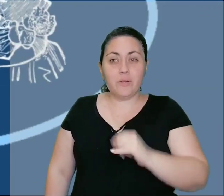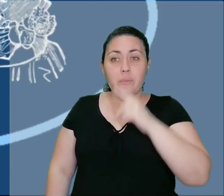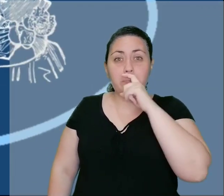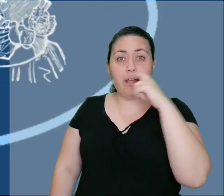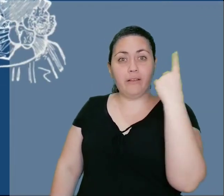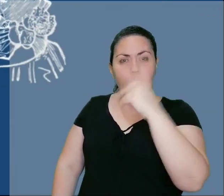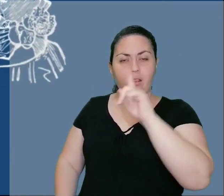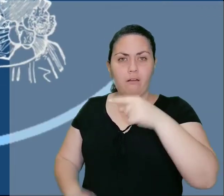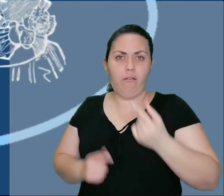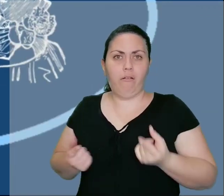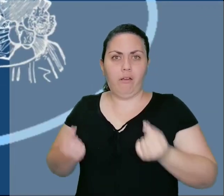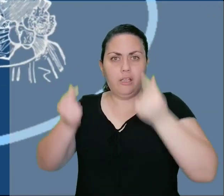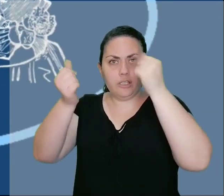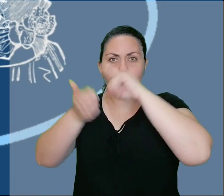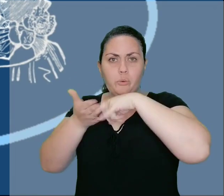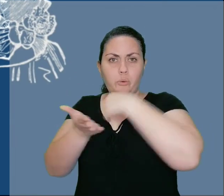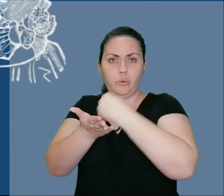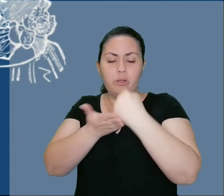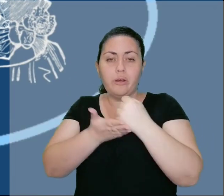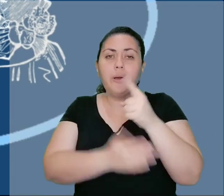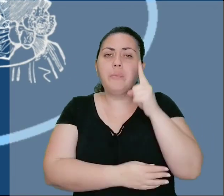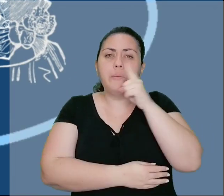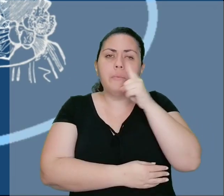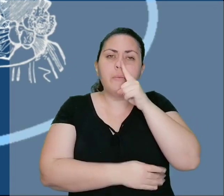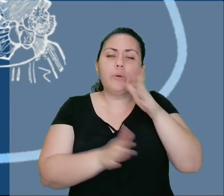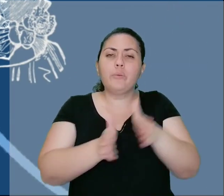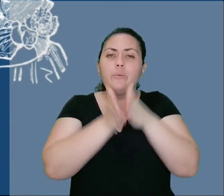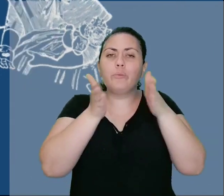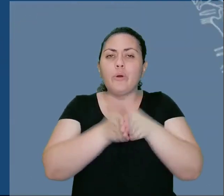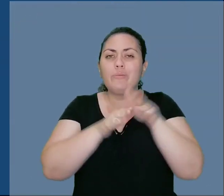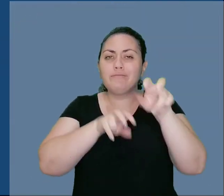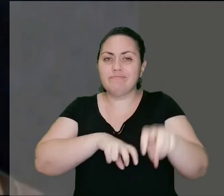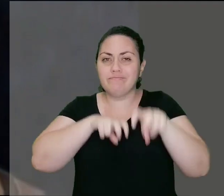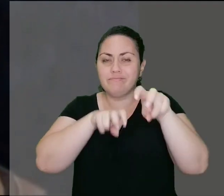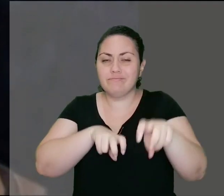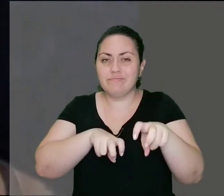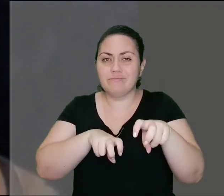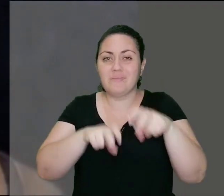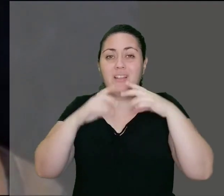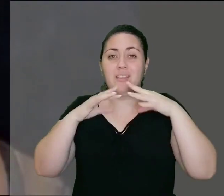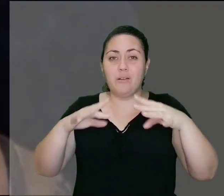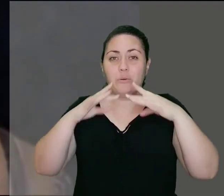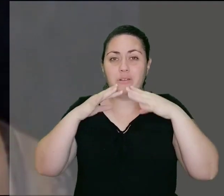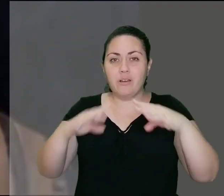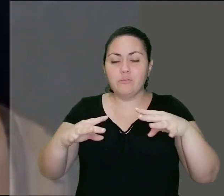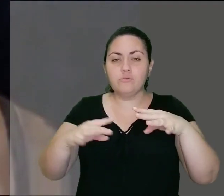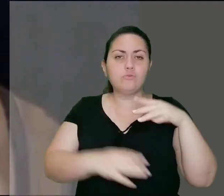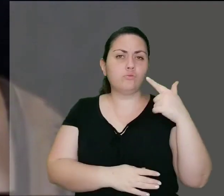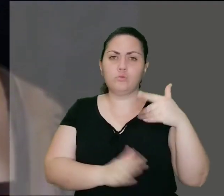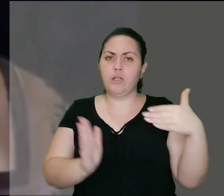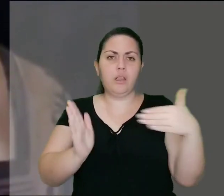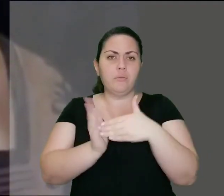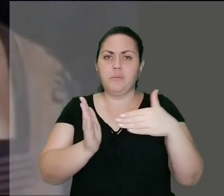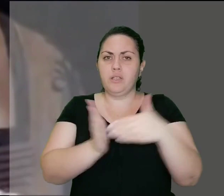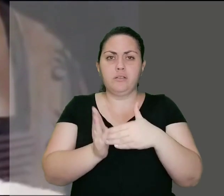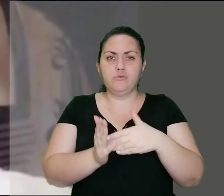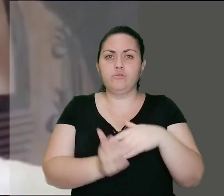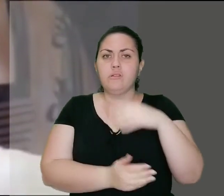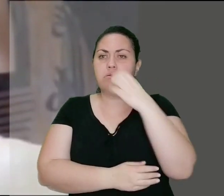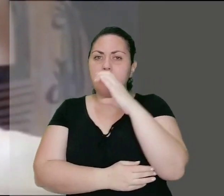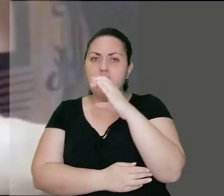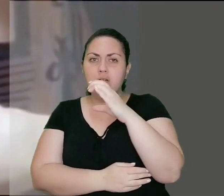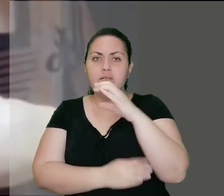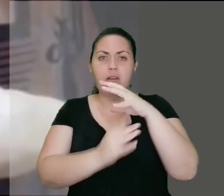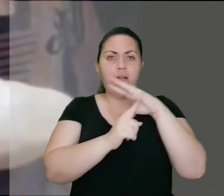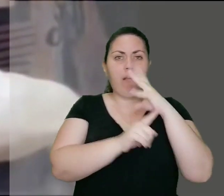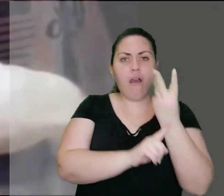era um rico tabelião e a sua mãe uma pobre camponesa. Para Leonardo, não havia barreira entre a ciência e a arte, ou